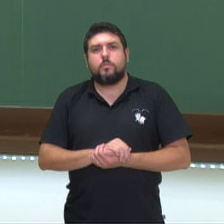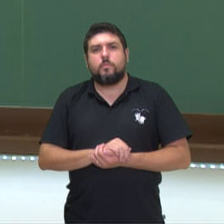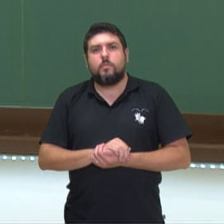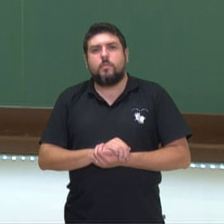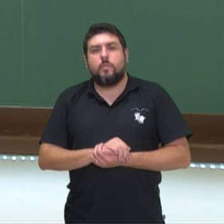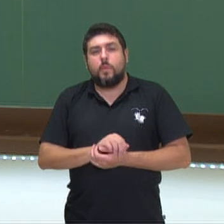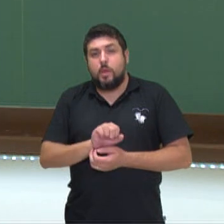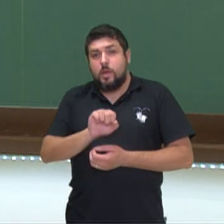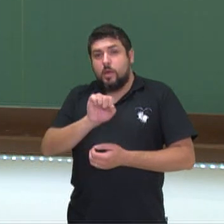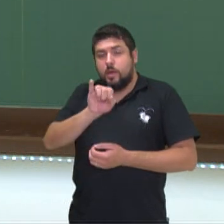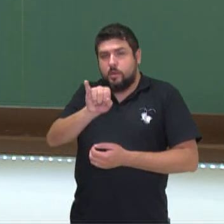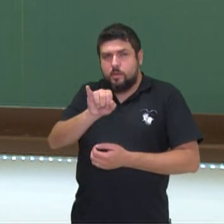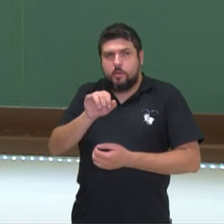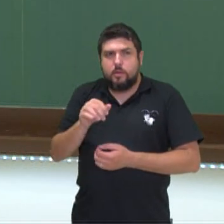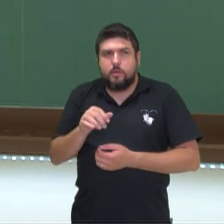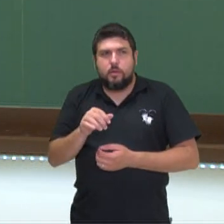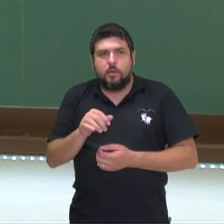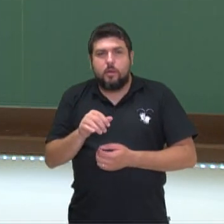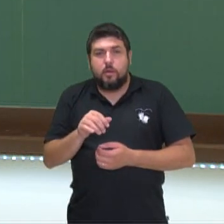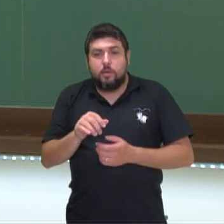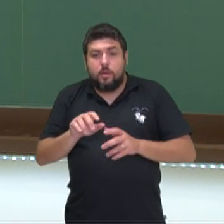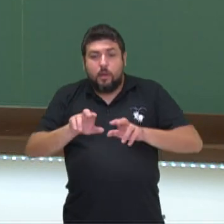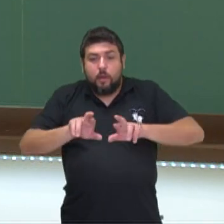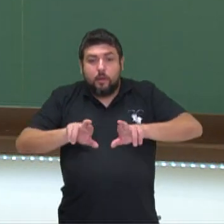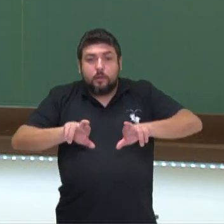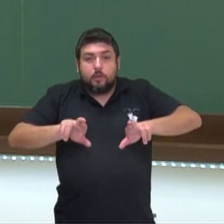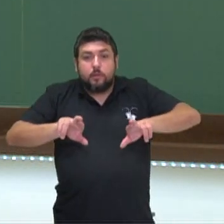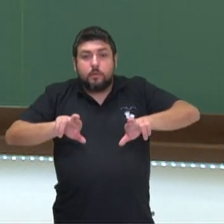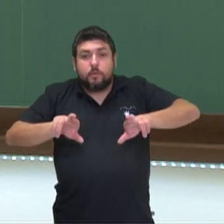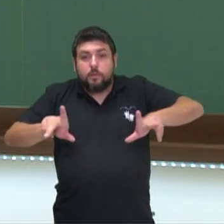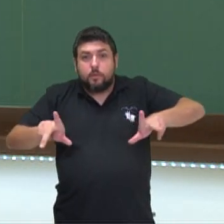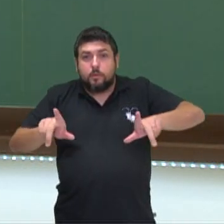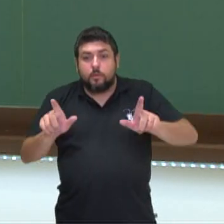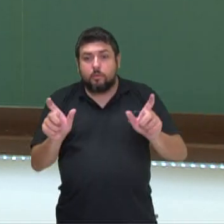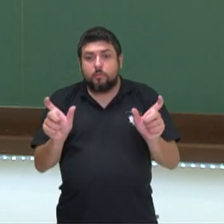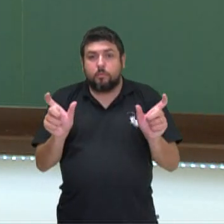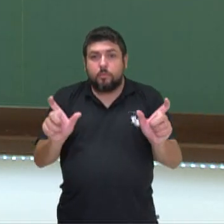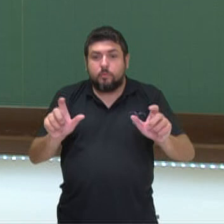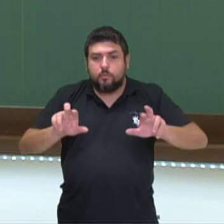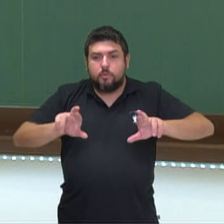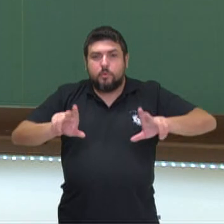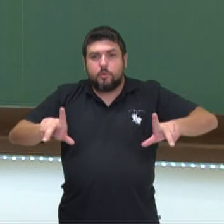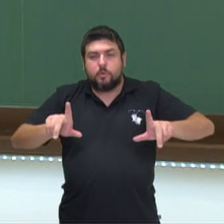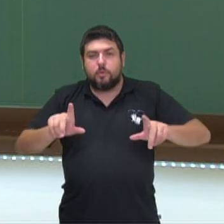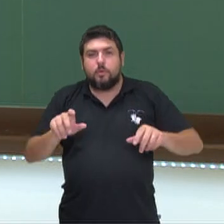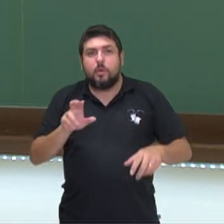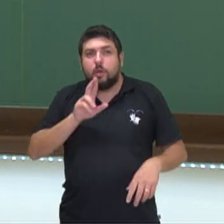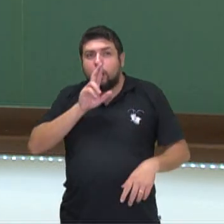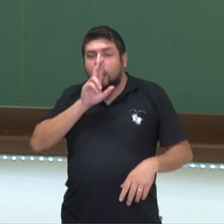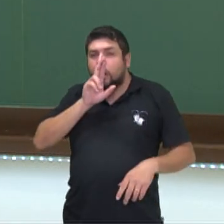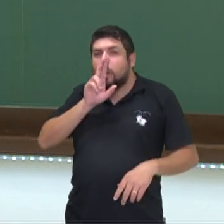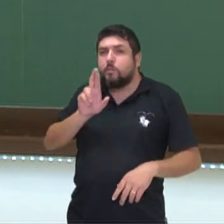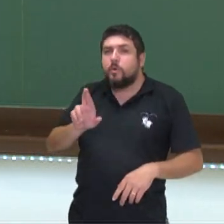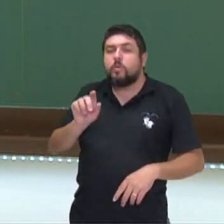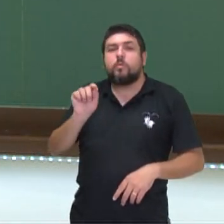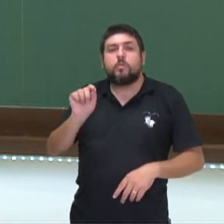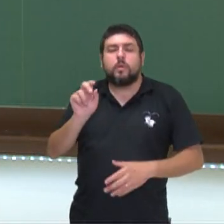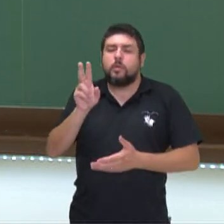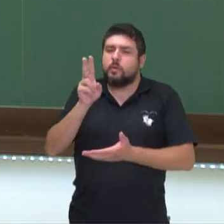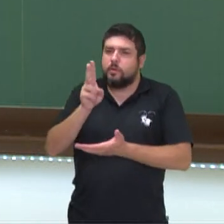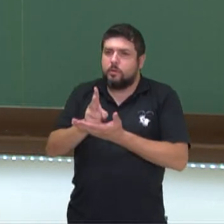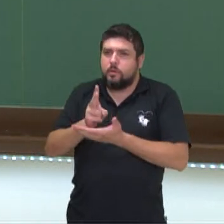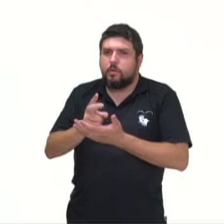dois números com sinais diferentes, o resultado dessa multiplicação vai ficar